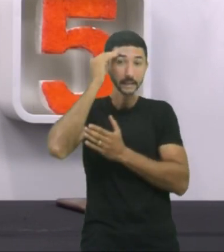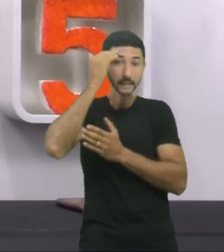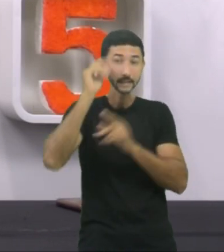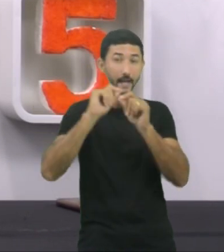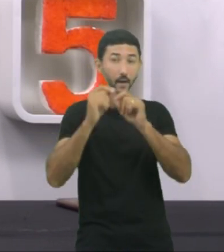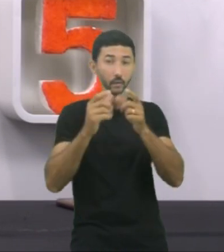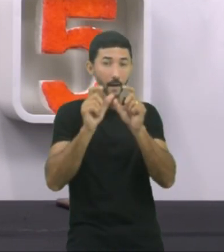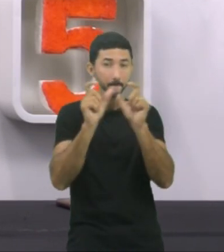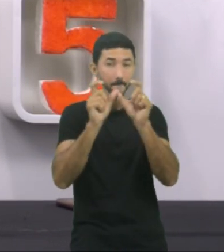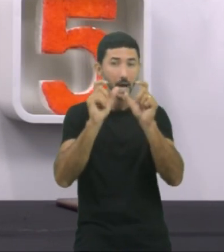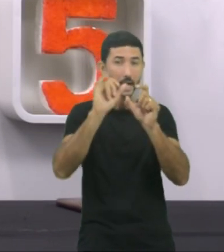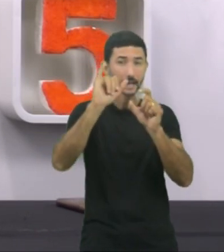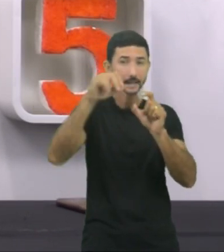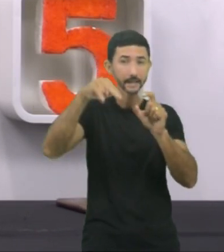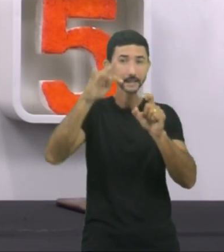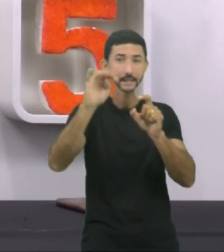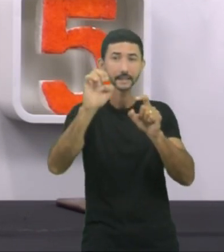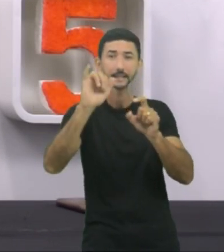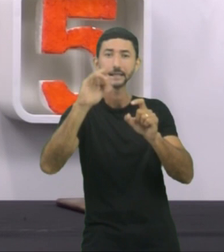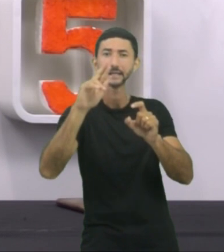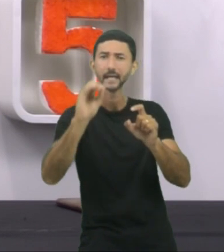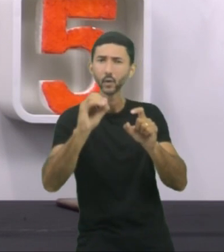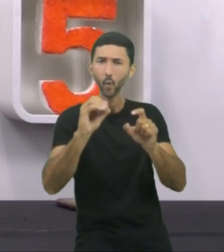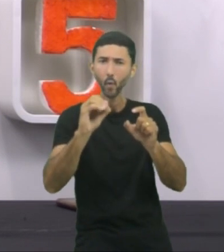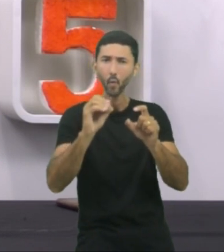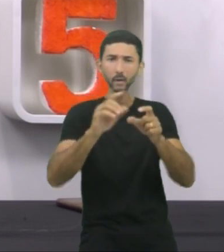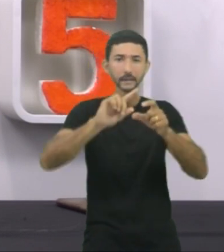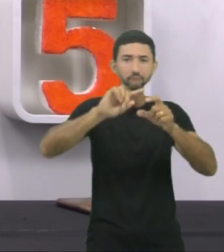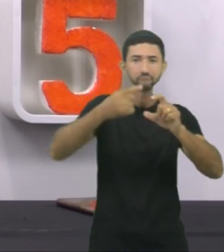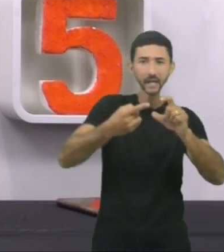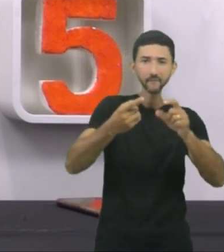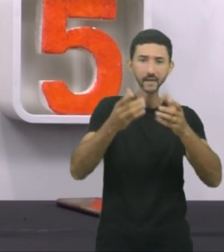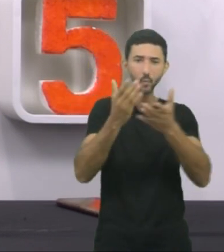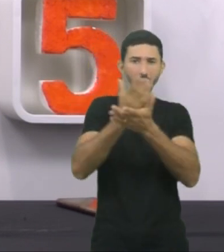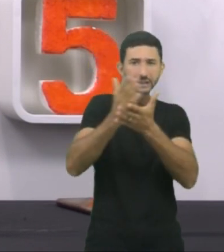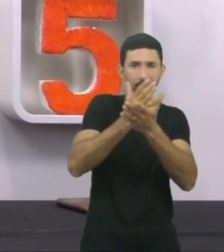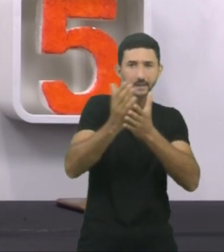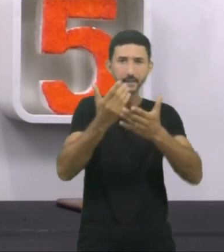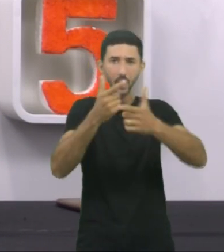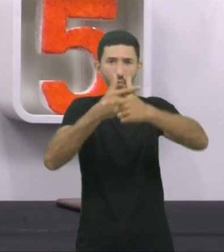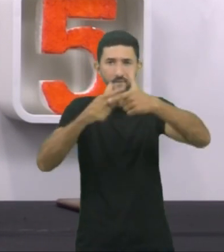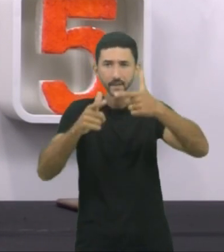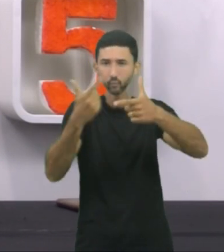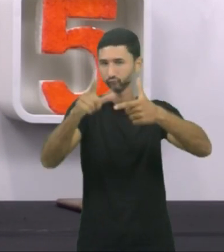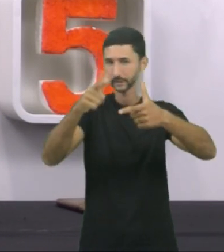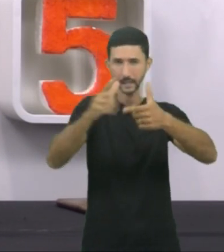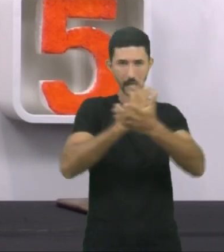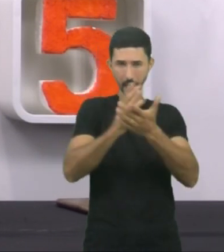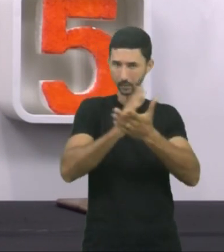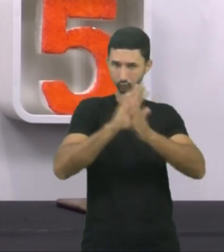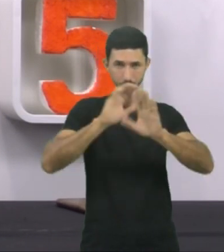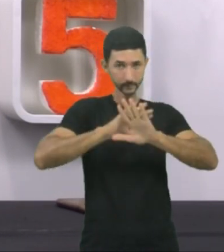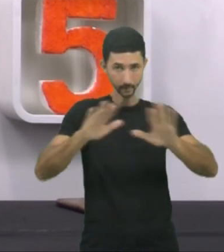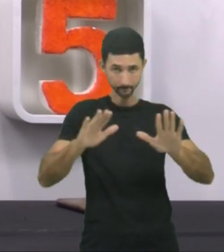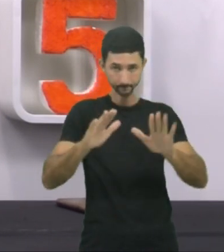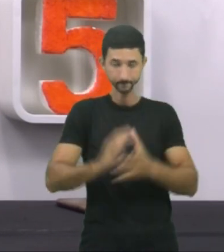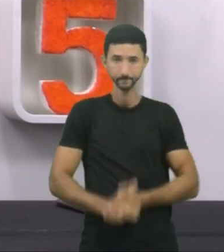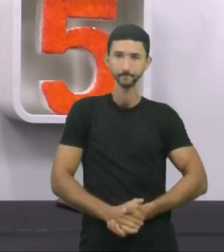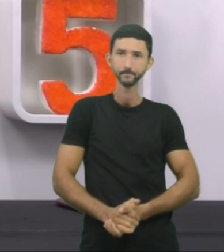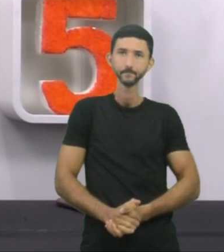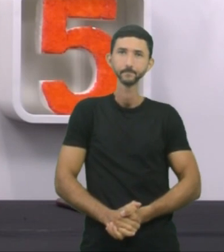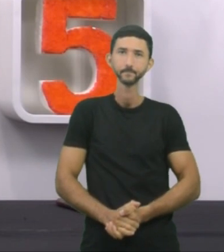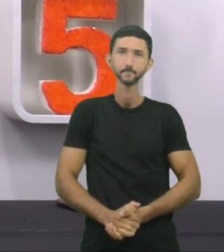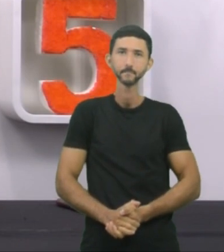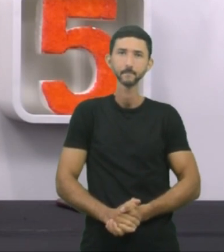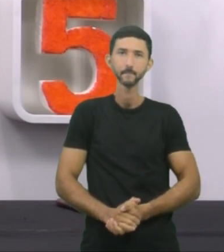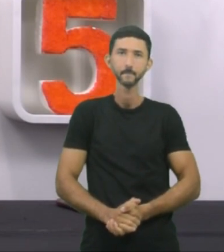a palavra inteiro é justamente porque o número não tem corte, não tem divisão, não tem fração nele. Tá certo? Então